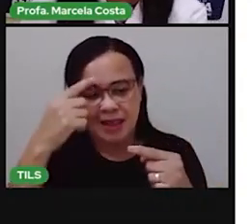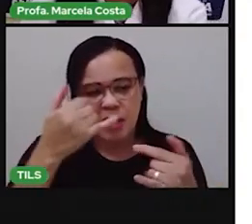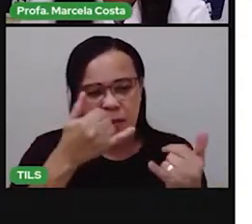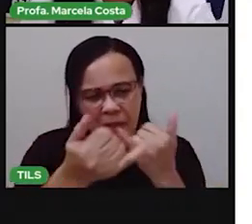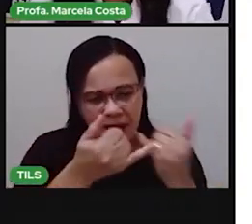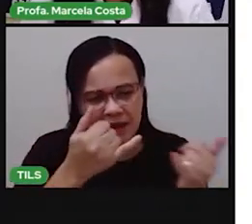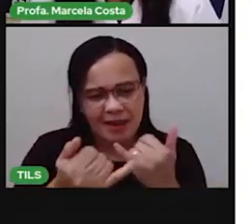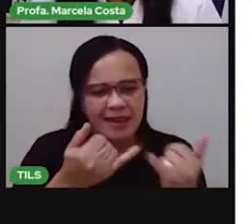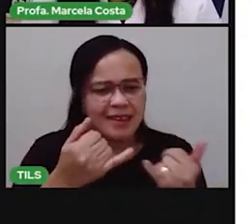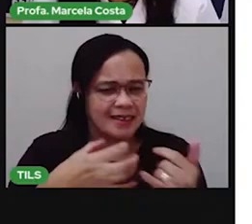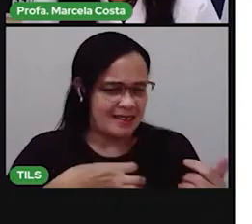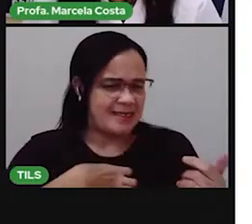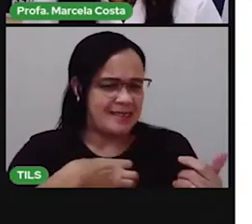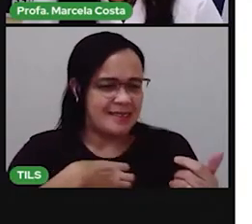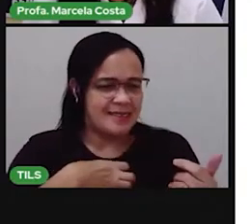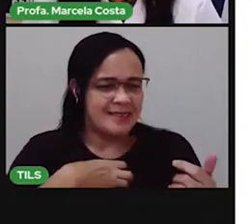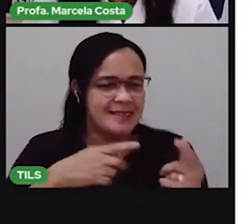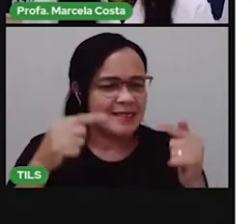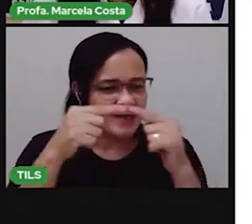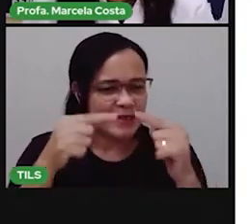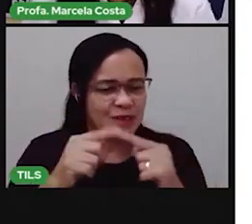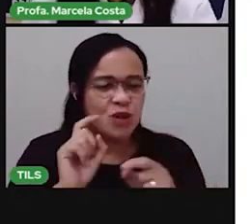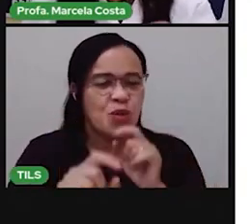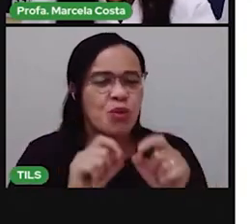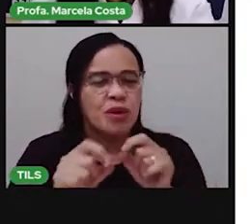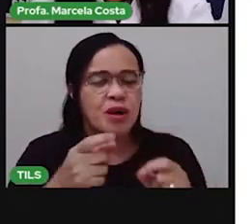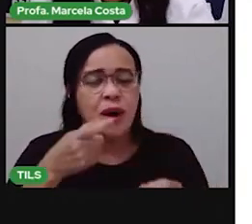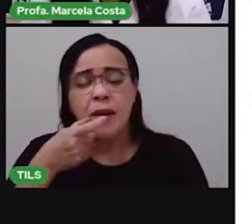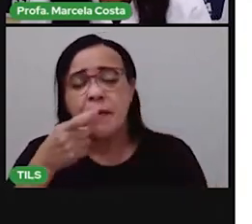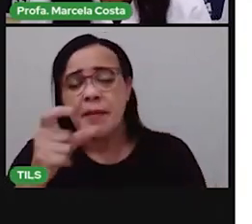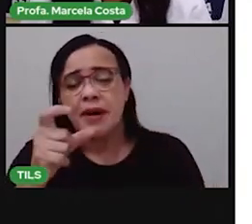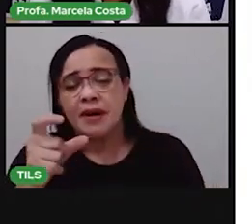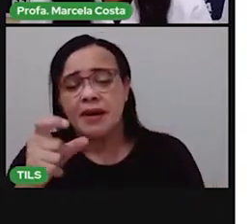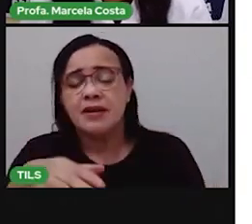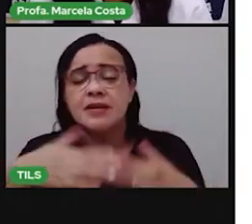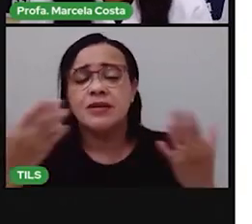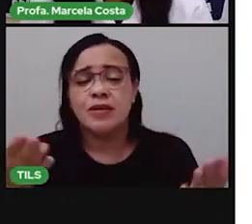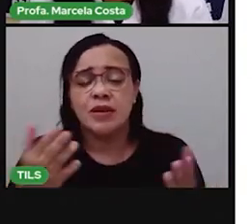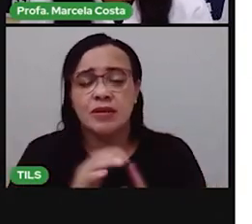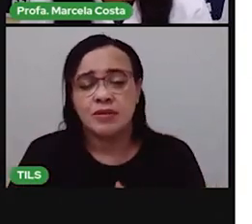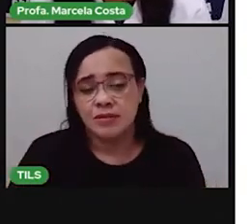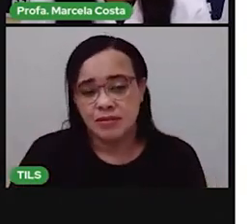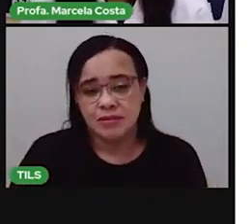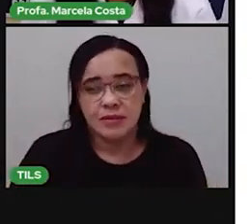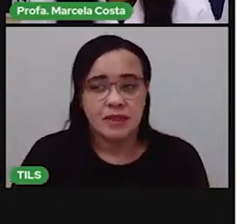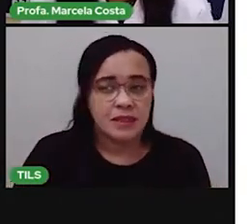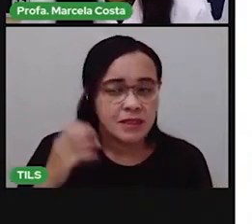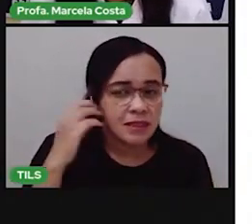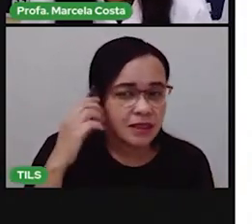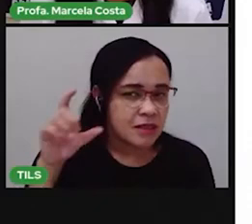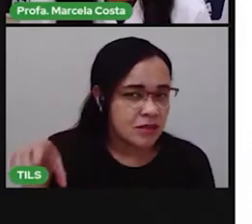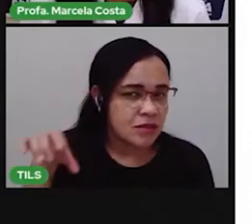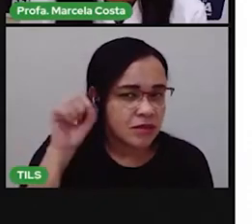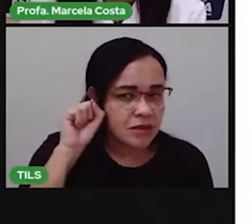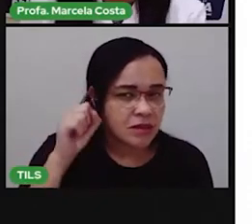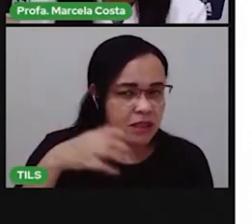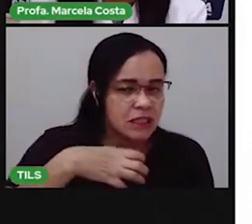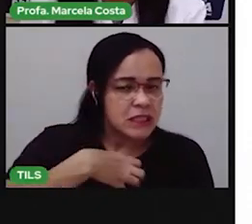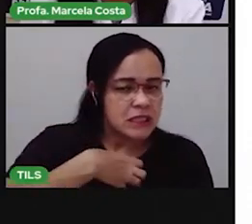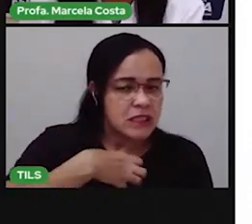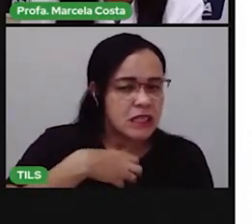aí no seu caderno uma palavra que termine com o mesmo som que a palavra